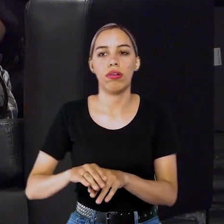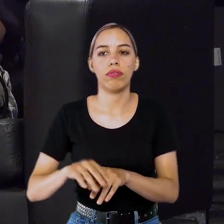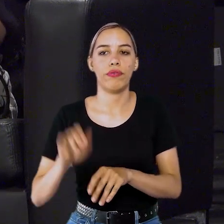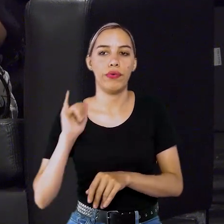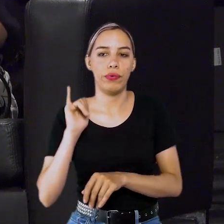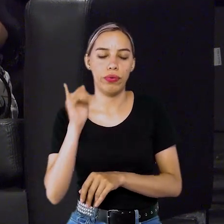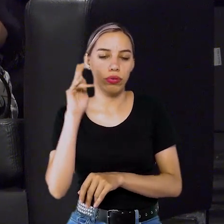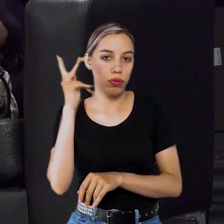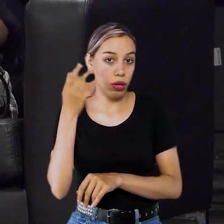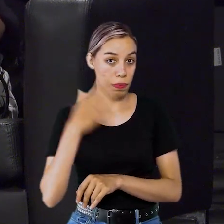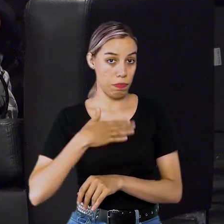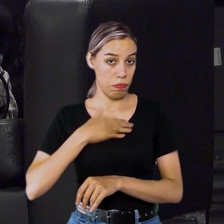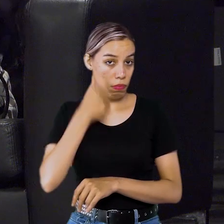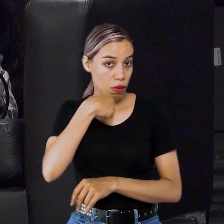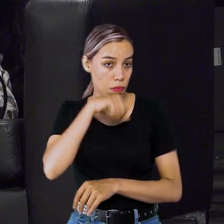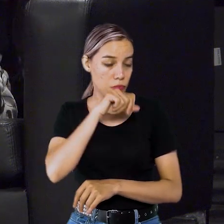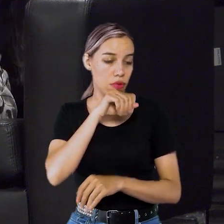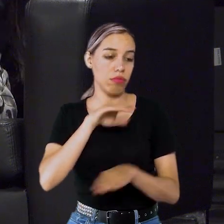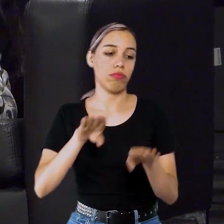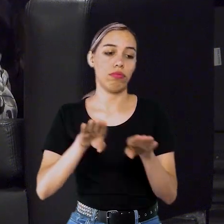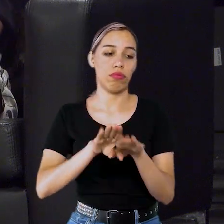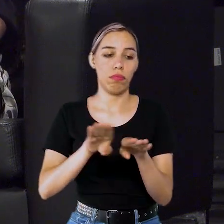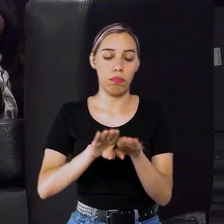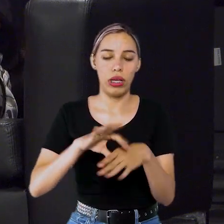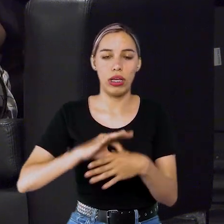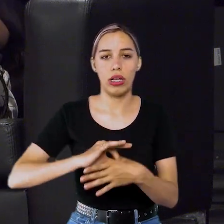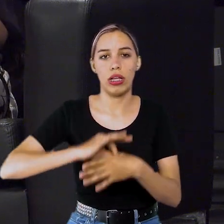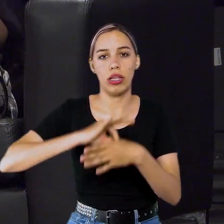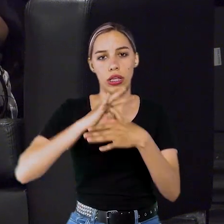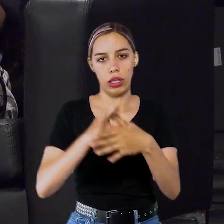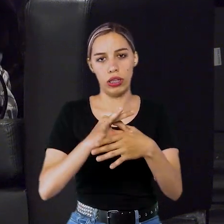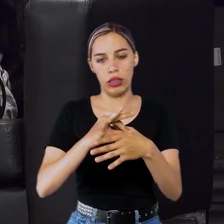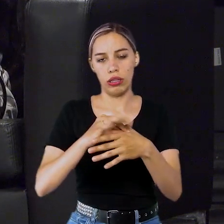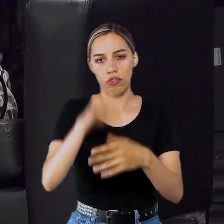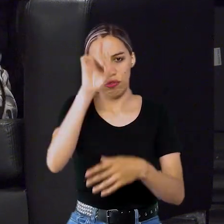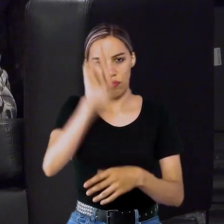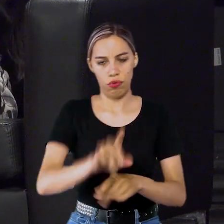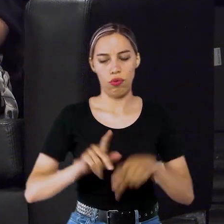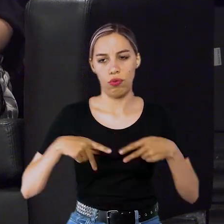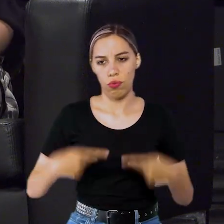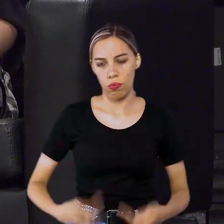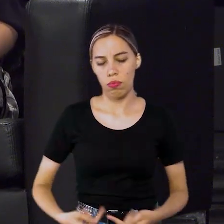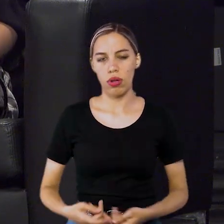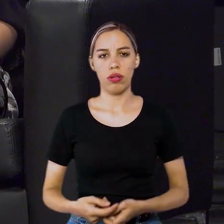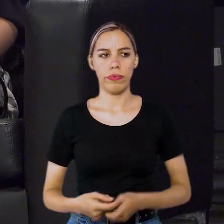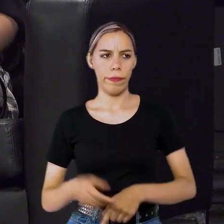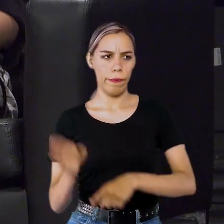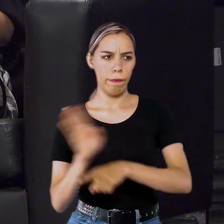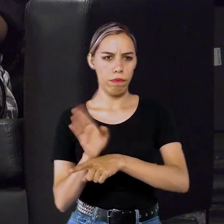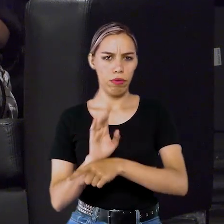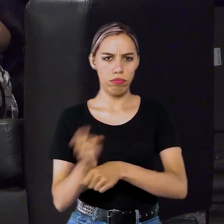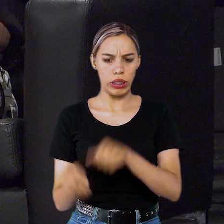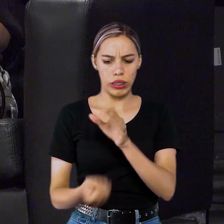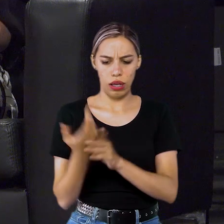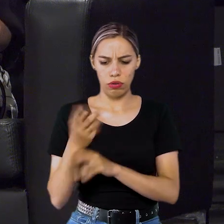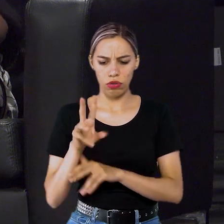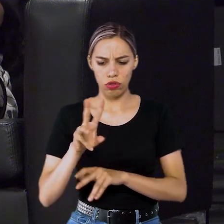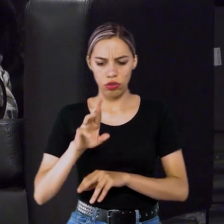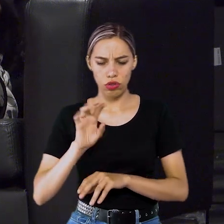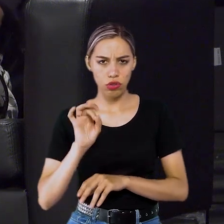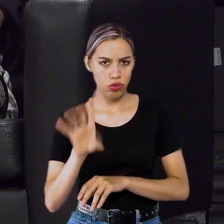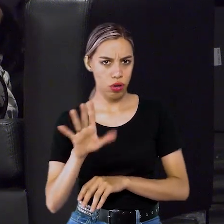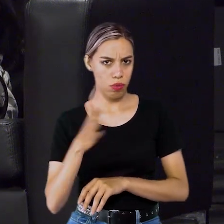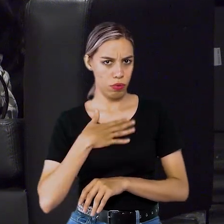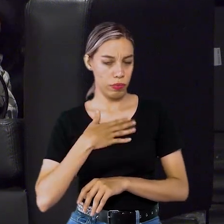de direitos humanos. E foi com o filme O Território, né, ele não é só produzido por mim, mas ele também